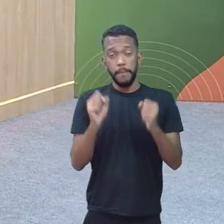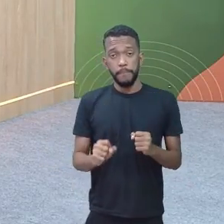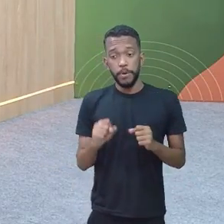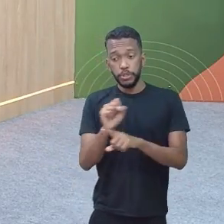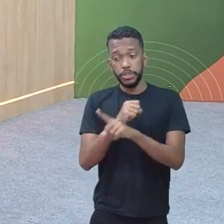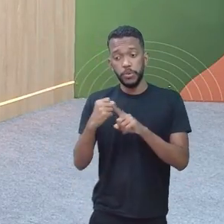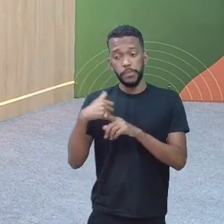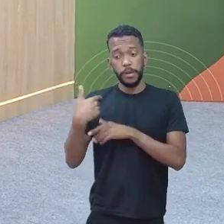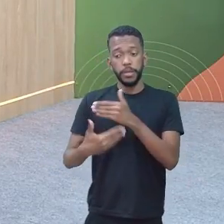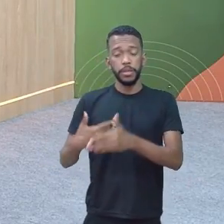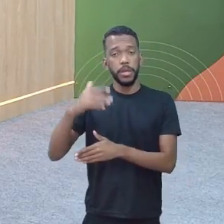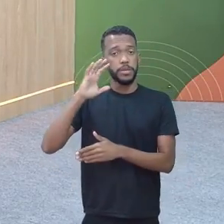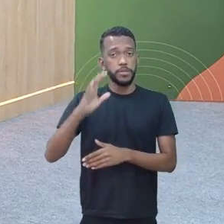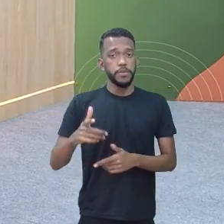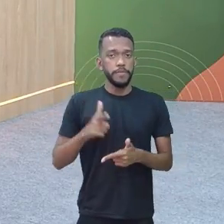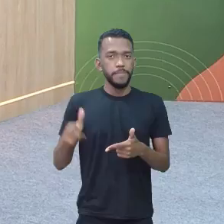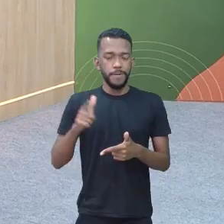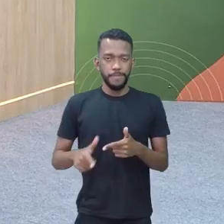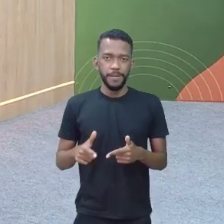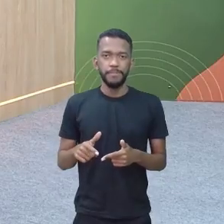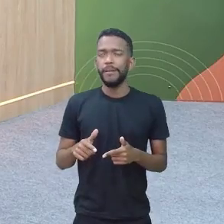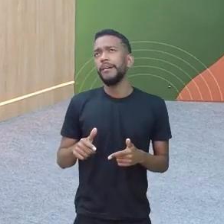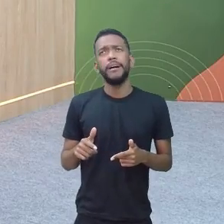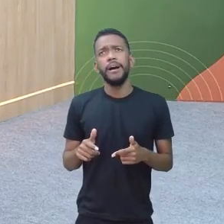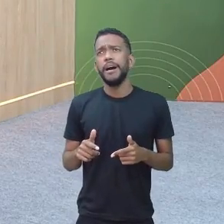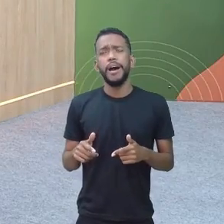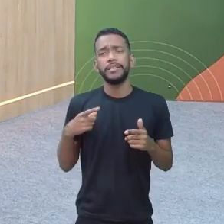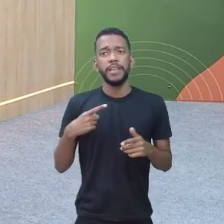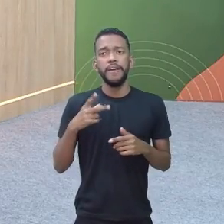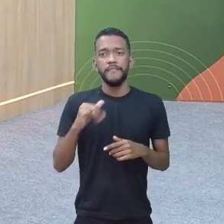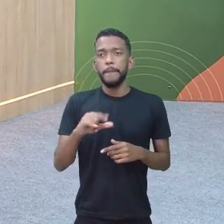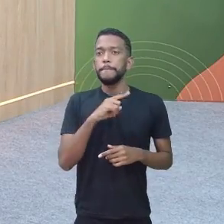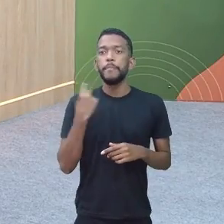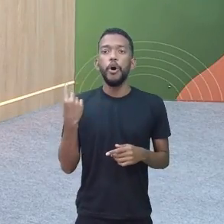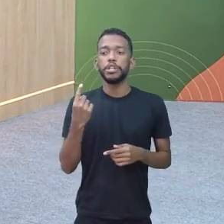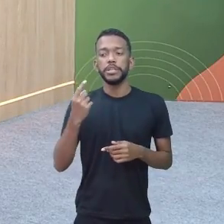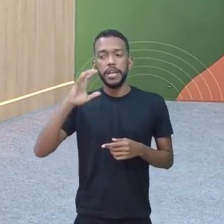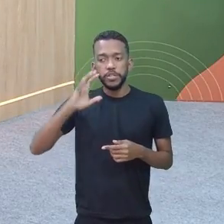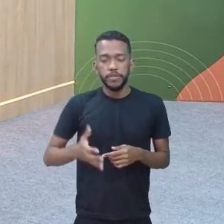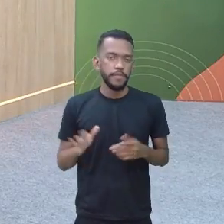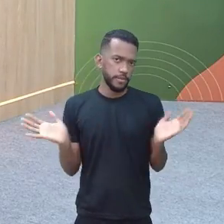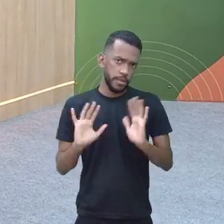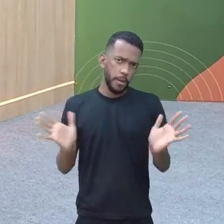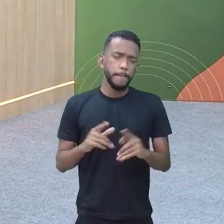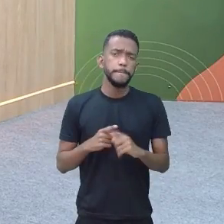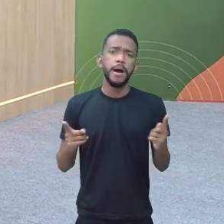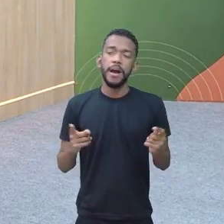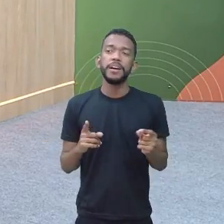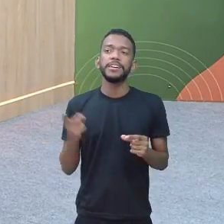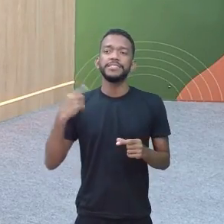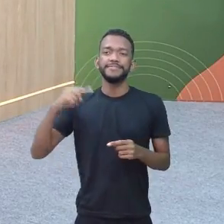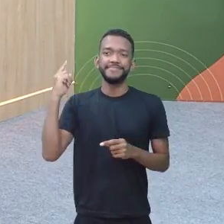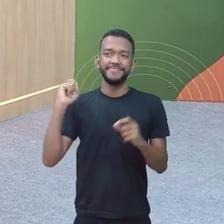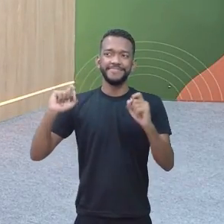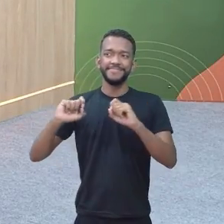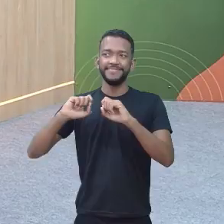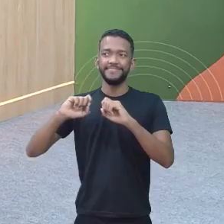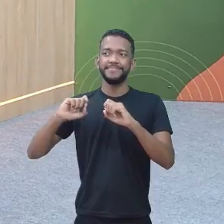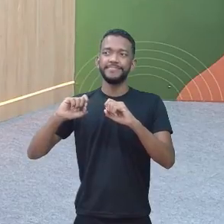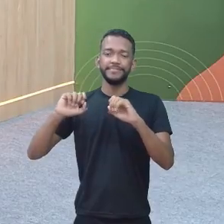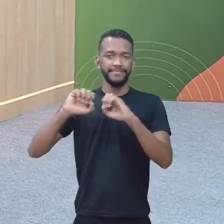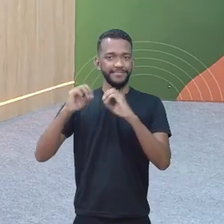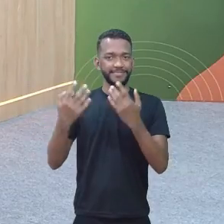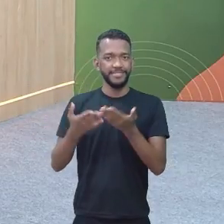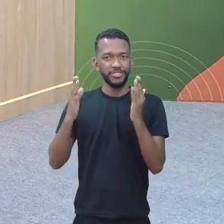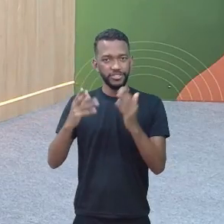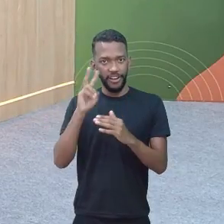socialmente soluções para esses problemas. Não que haja solução para a morte, por exemplo, mas, como a gente viu no slide anterior, a gente